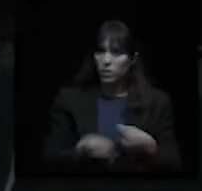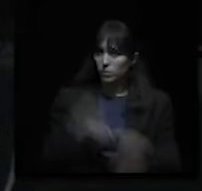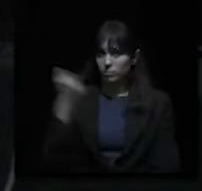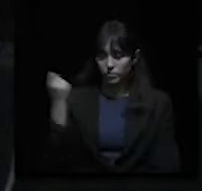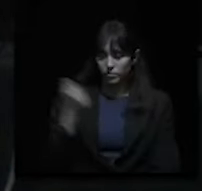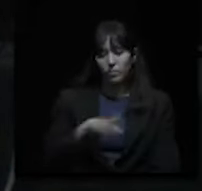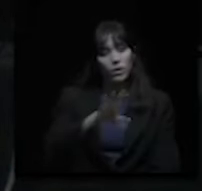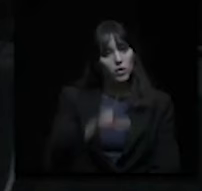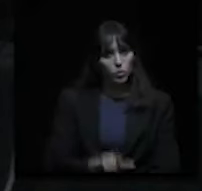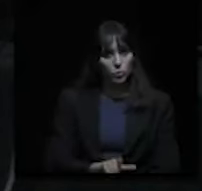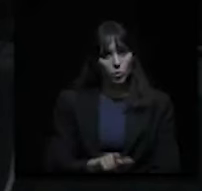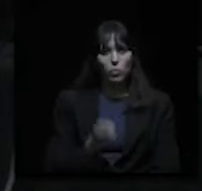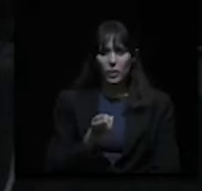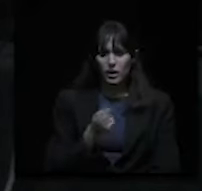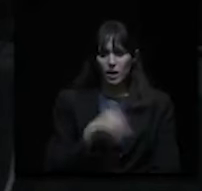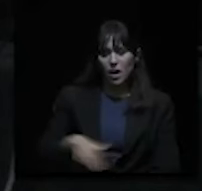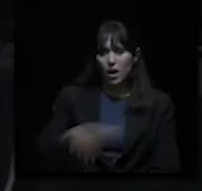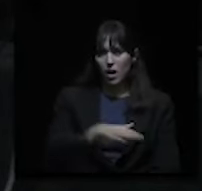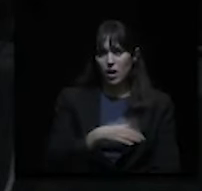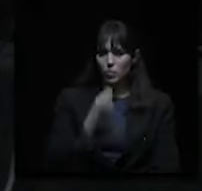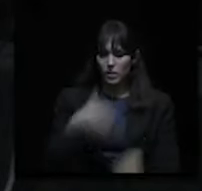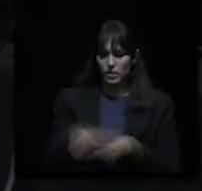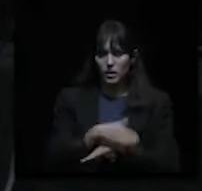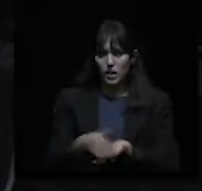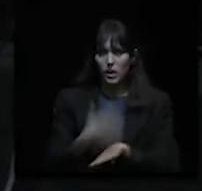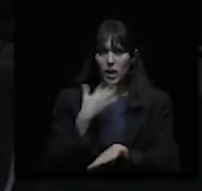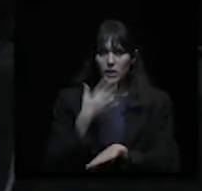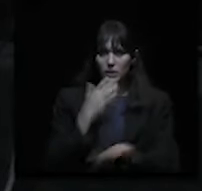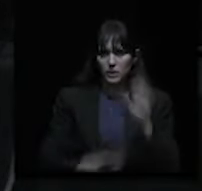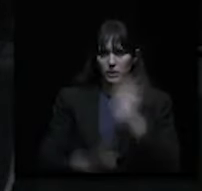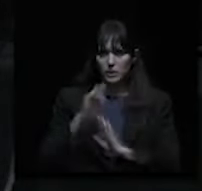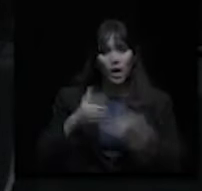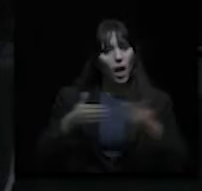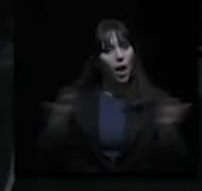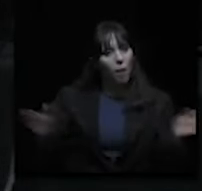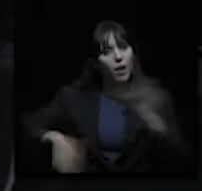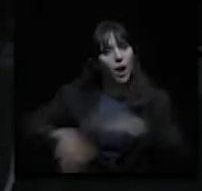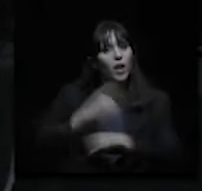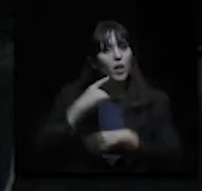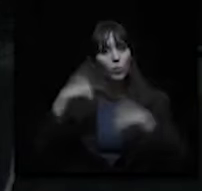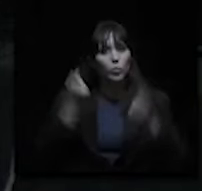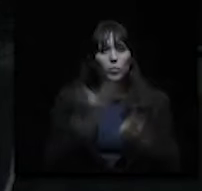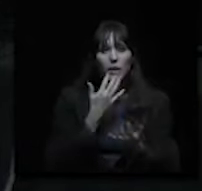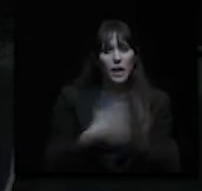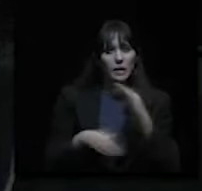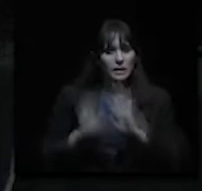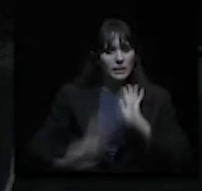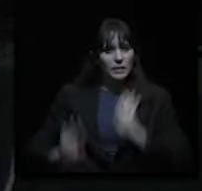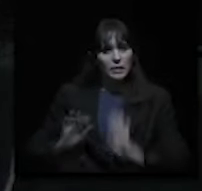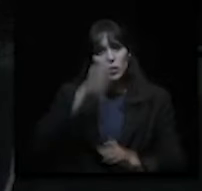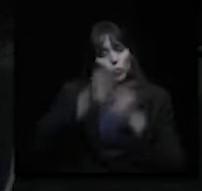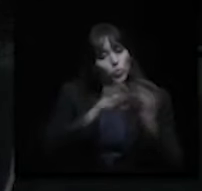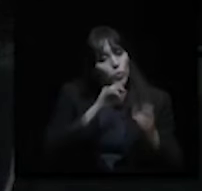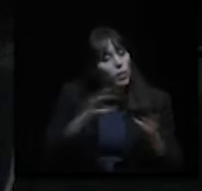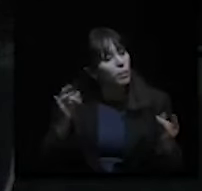Lisboa, este Executivo tem uma enorme relutância em abrir as ruas às pessoas e em tornar o espaço da cidade em verdadeiro espaço público, onde as pessoas possam estar, conviver